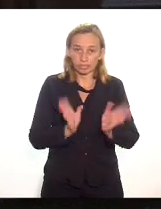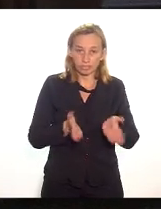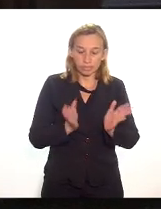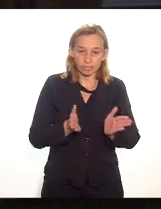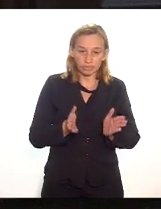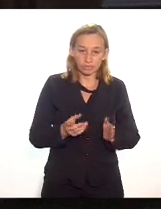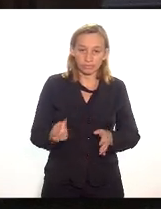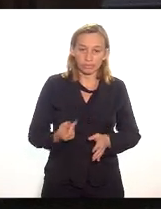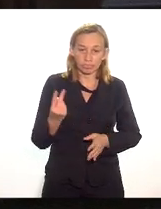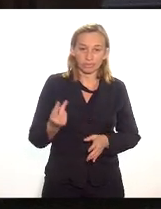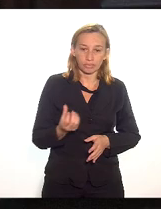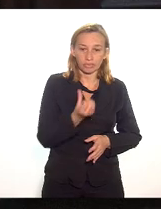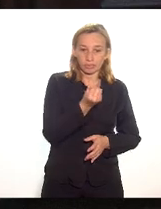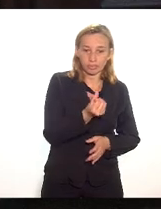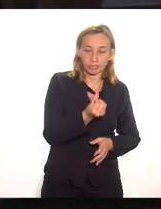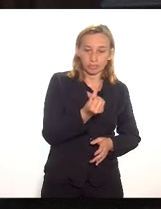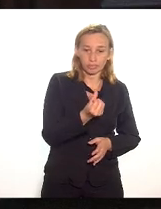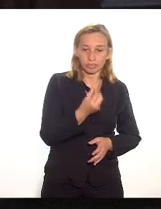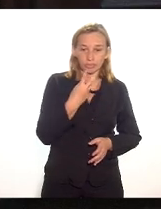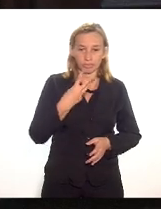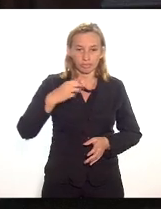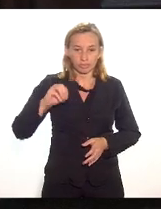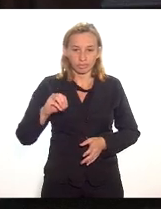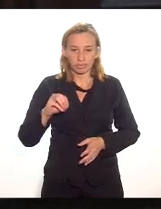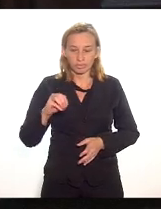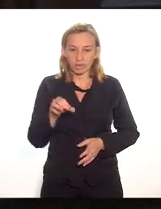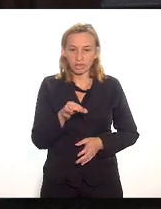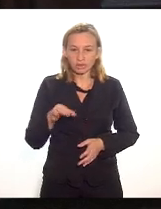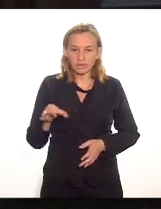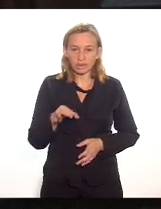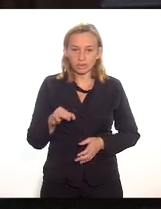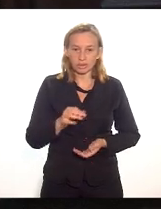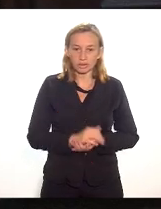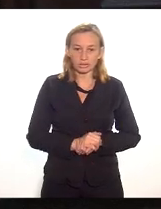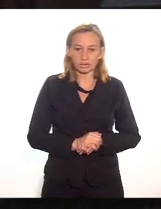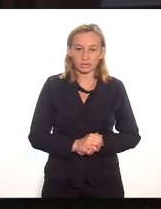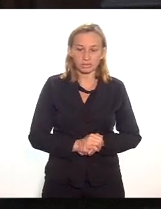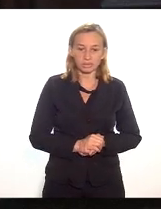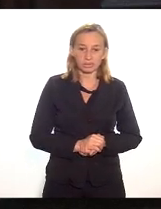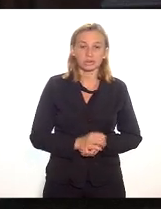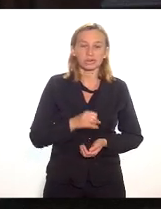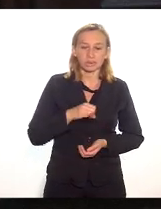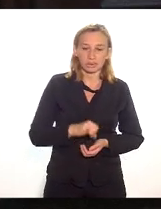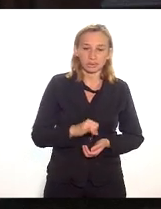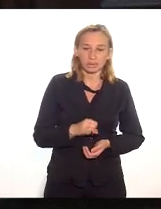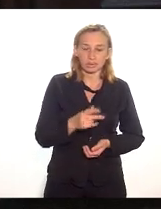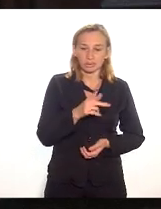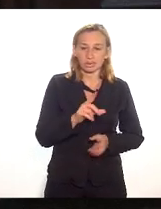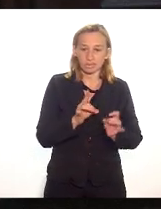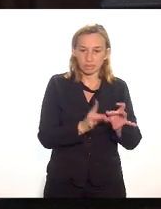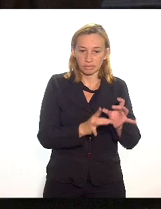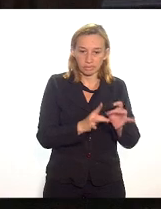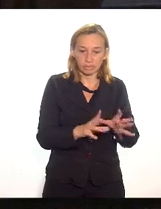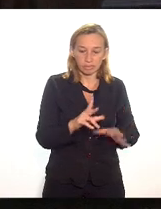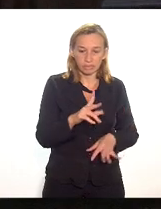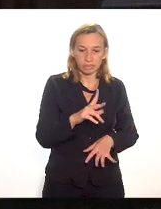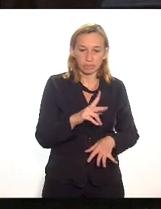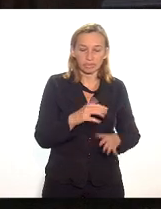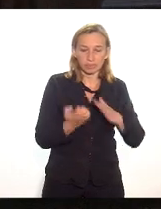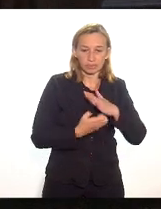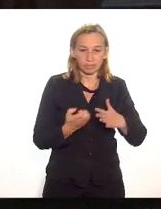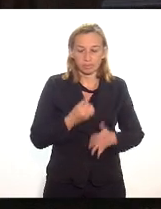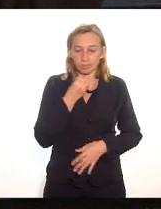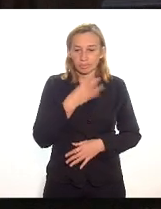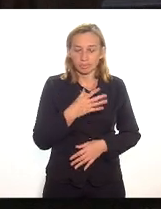o valor é R$ 6,30. Se privatização fosse bom, as pessoas não